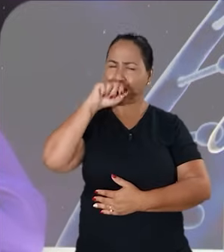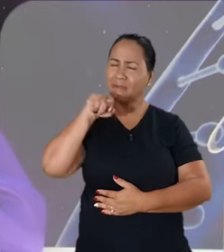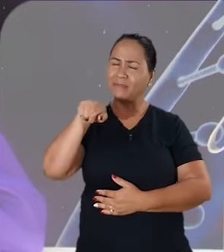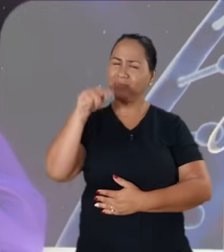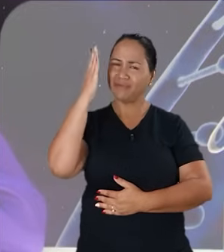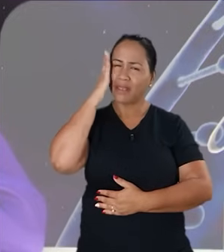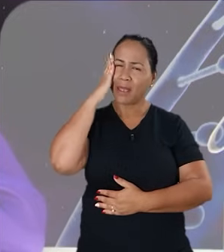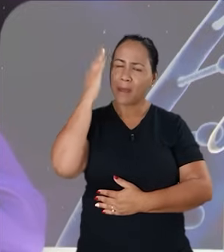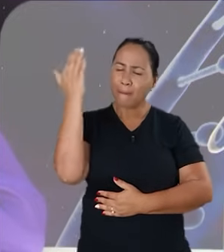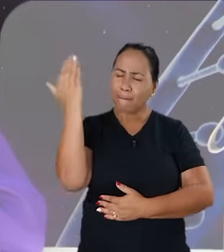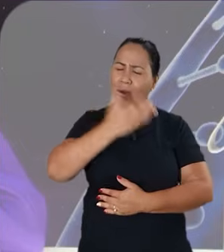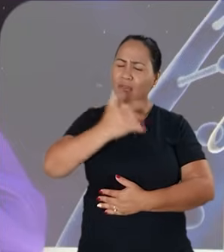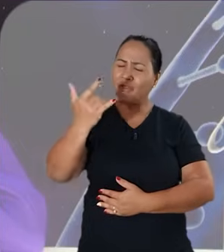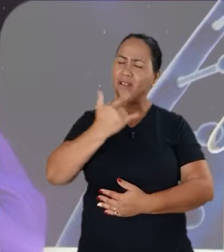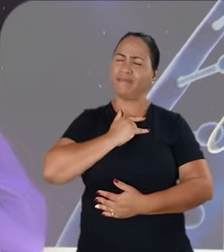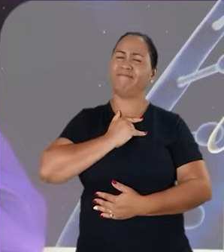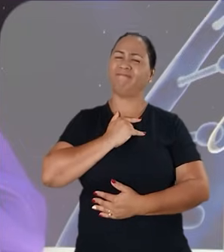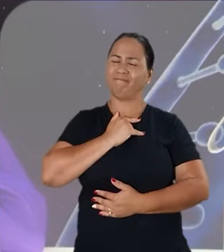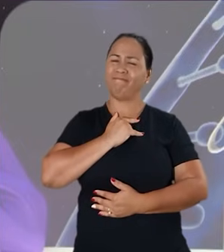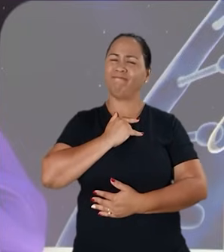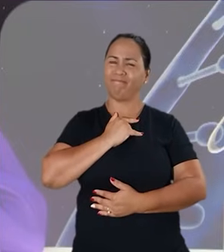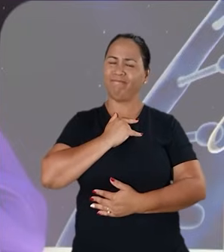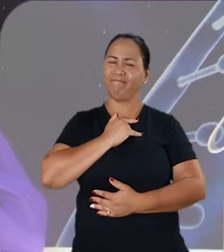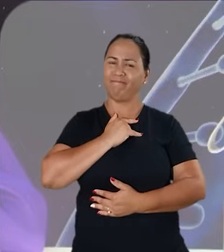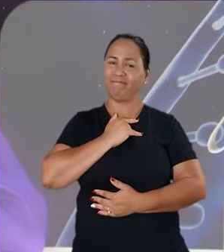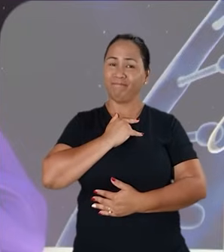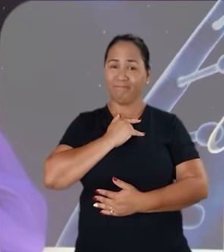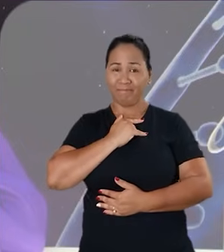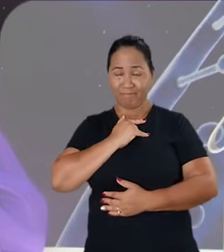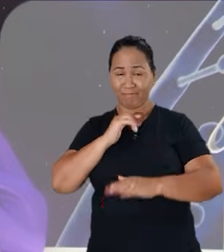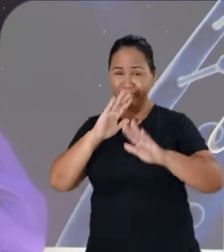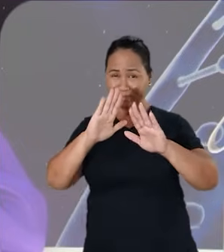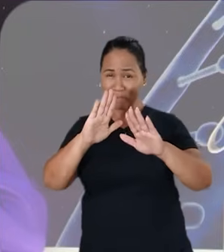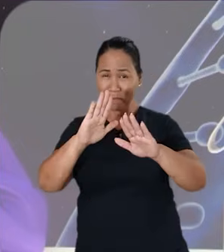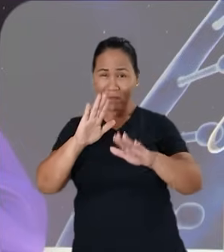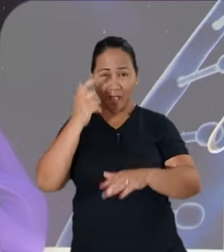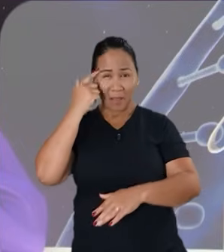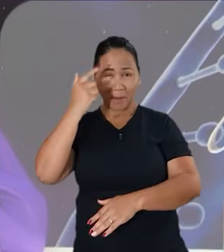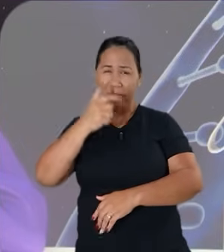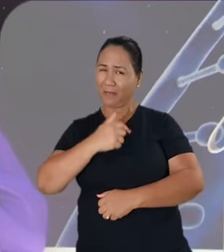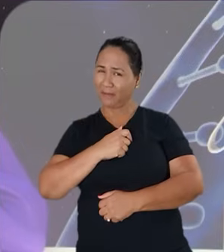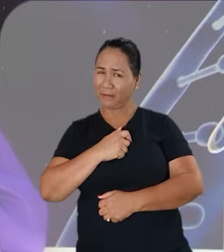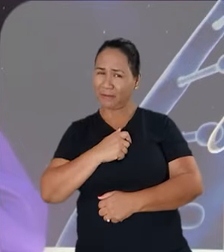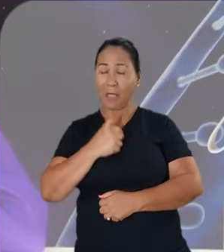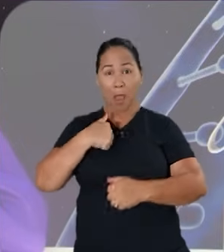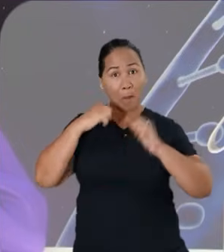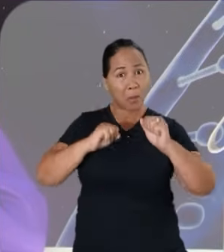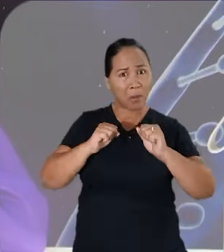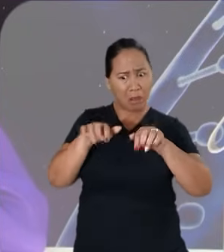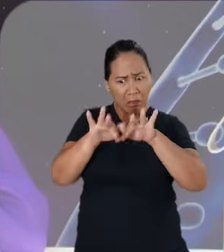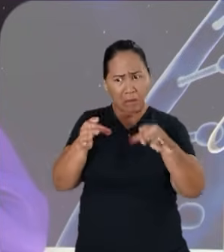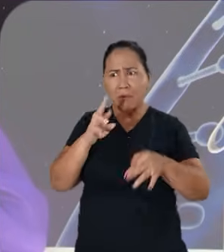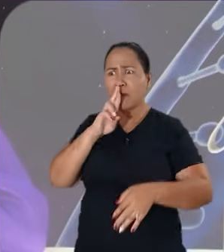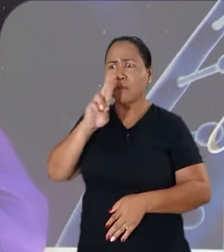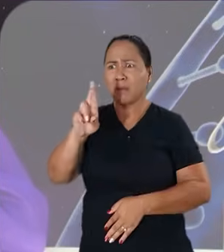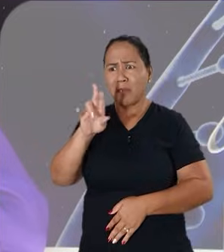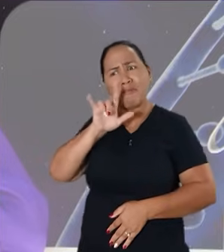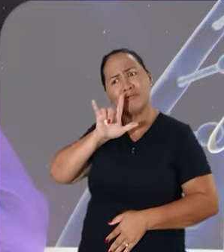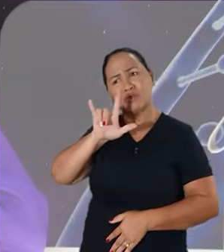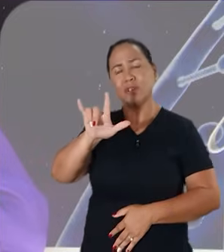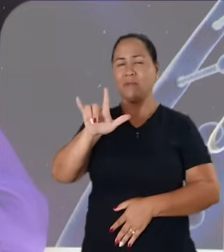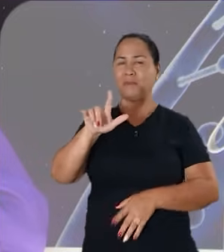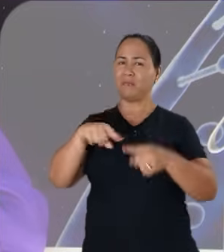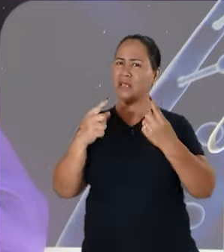e fazer. ninguém vai ficar sem tempo de você simplesmente mandar um